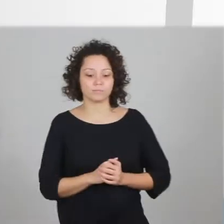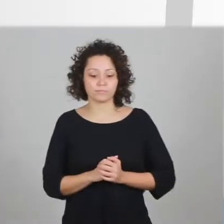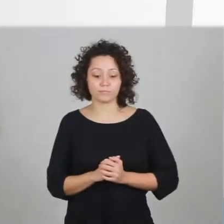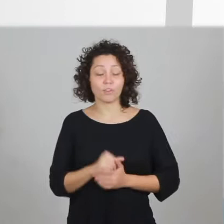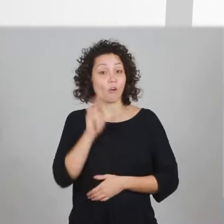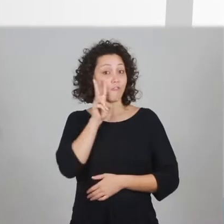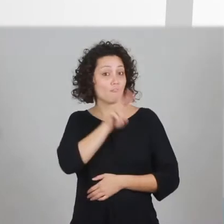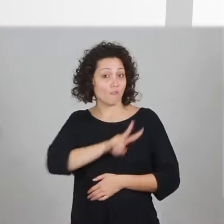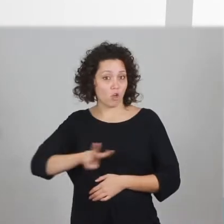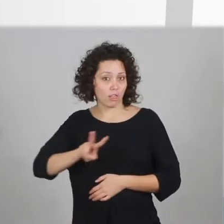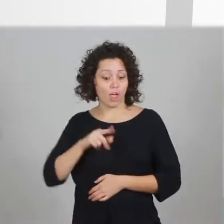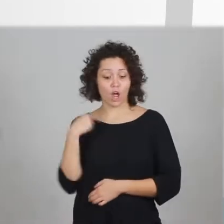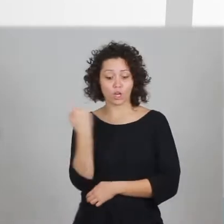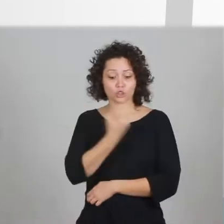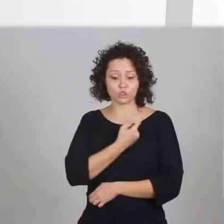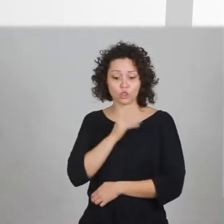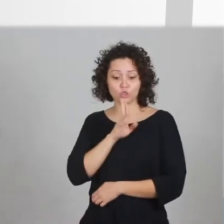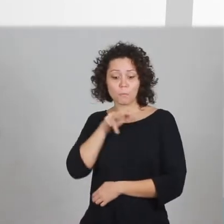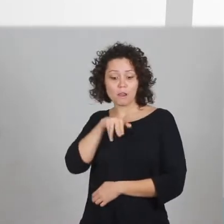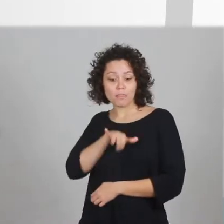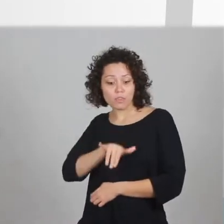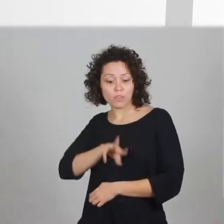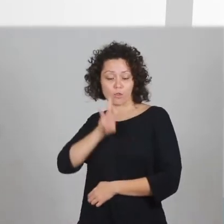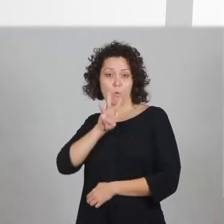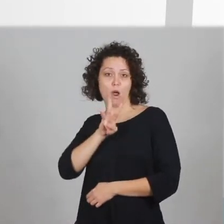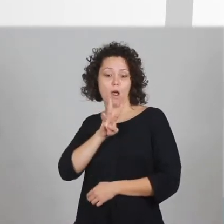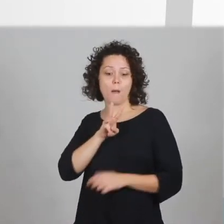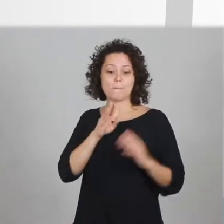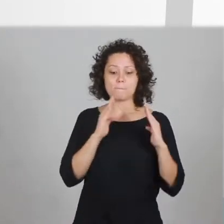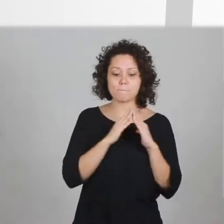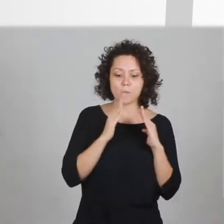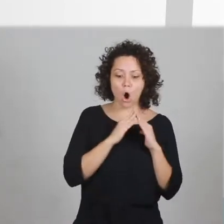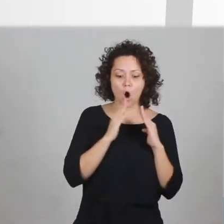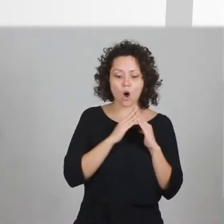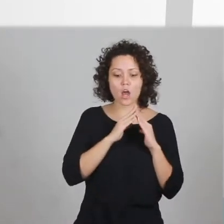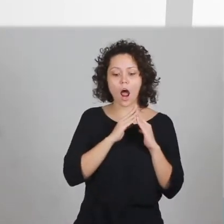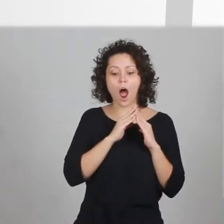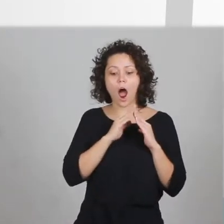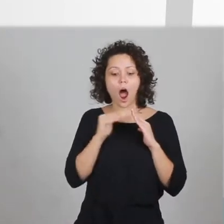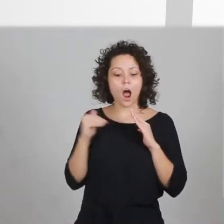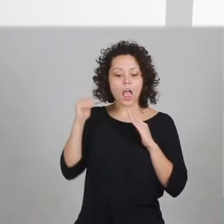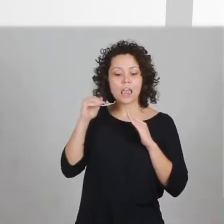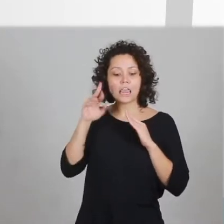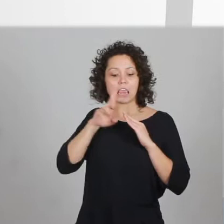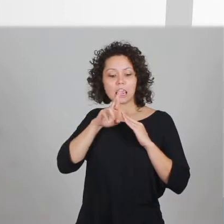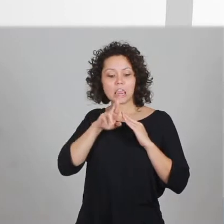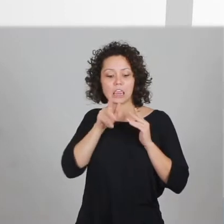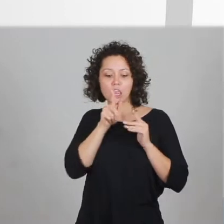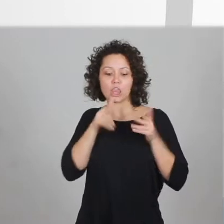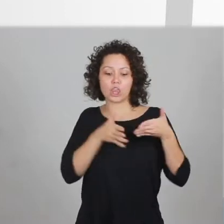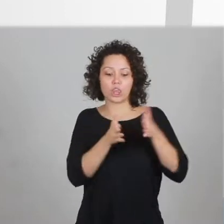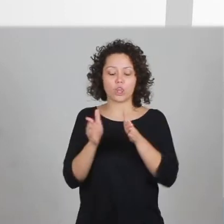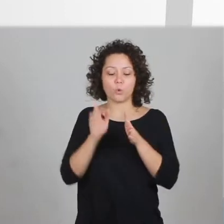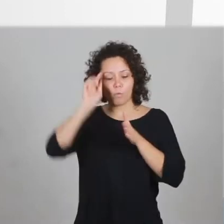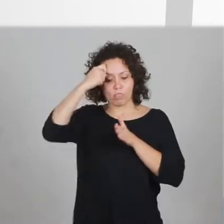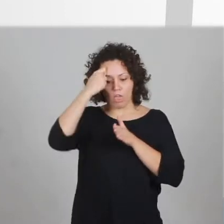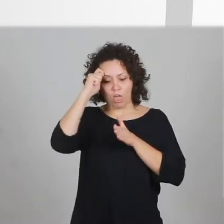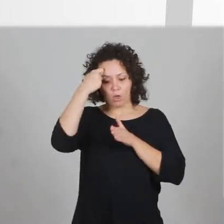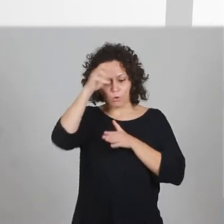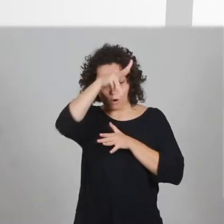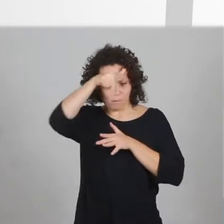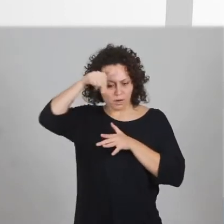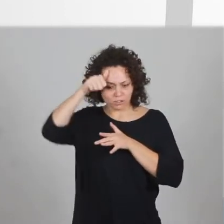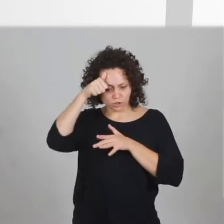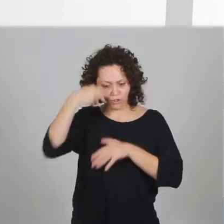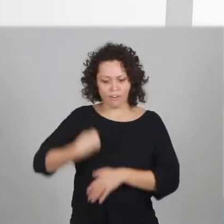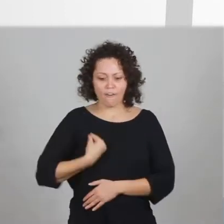os Baniva, moradores do Alto Rio Negro, na Amazônia. Andamos pelados, vivemos isolados, não conectados.